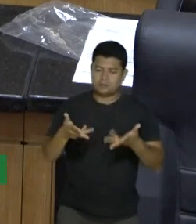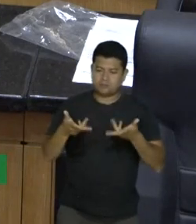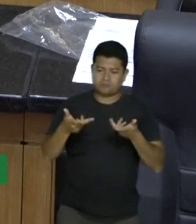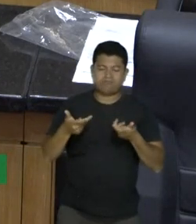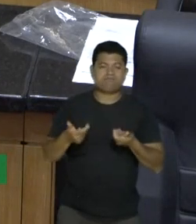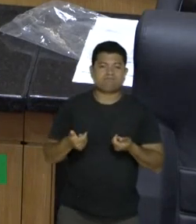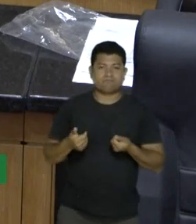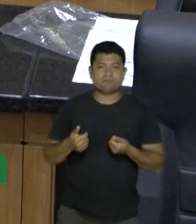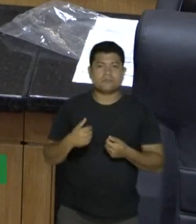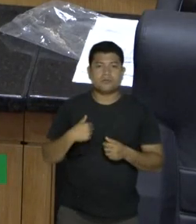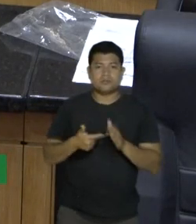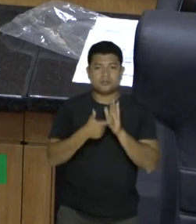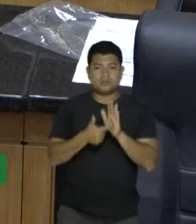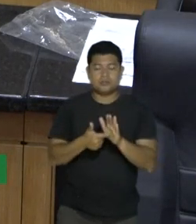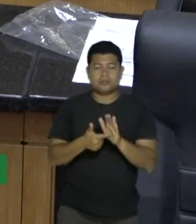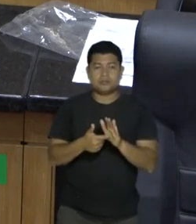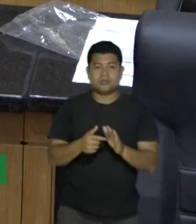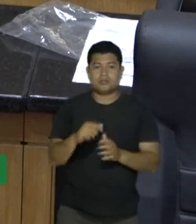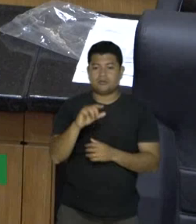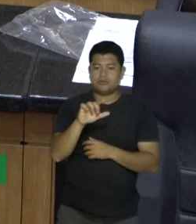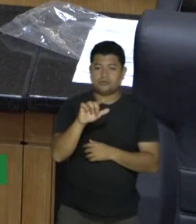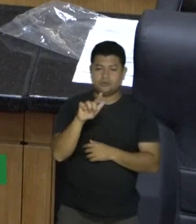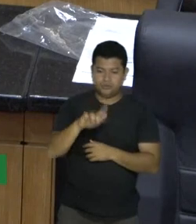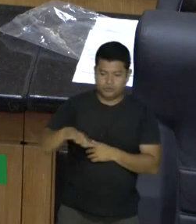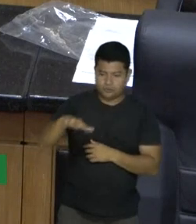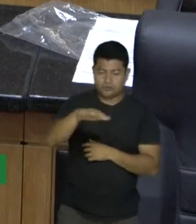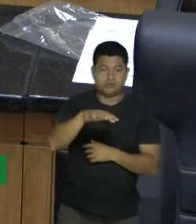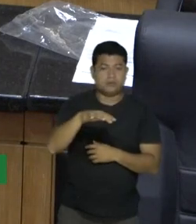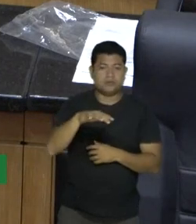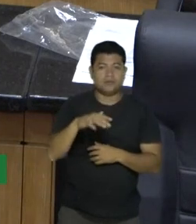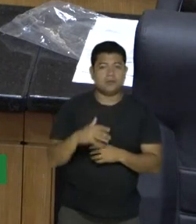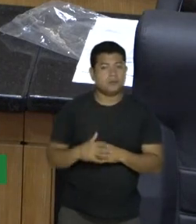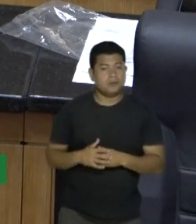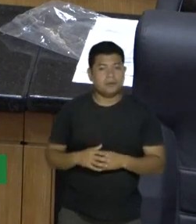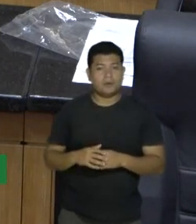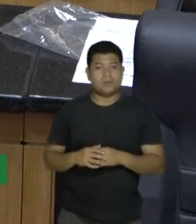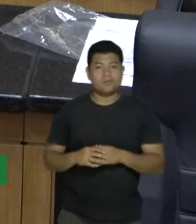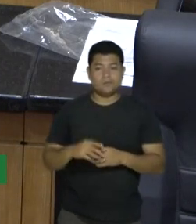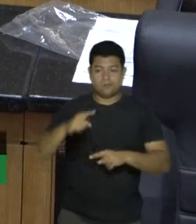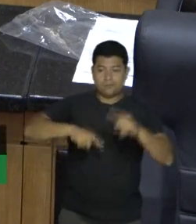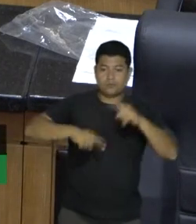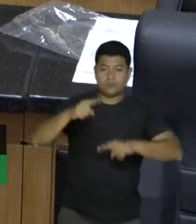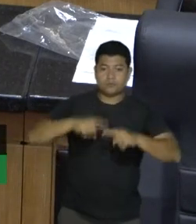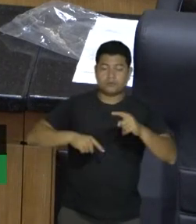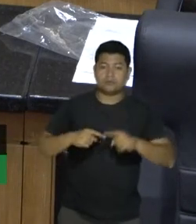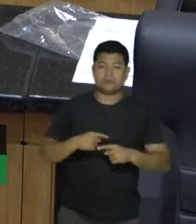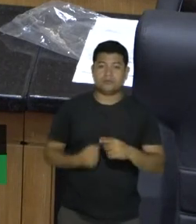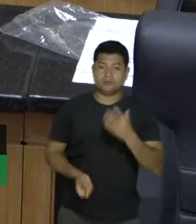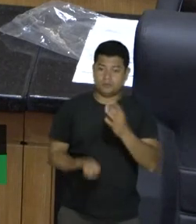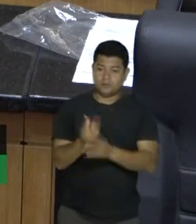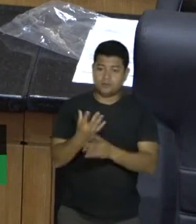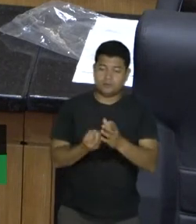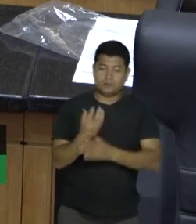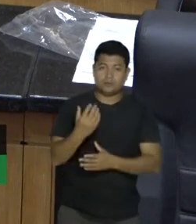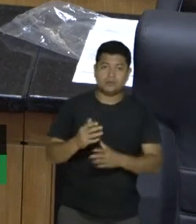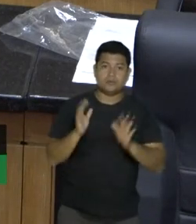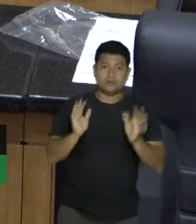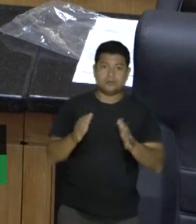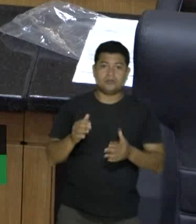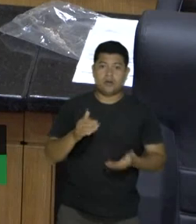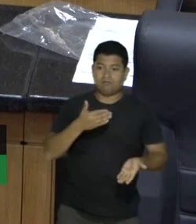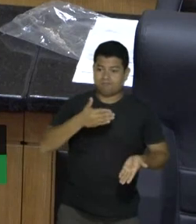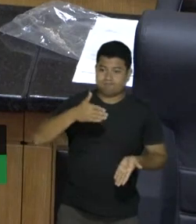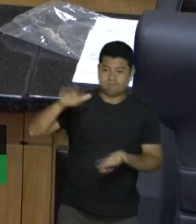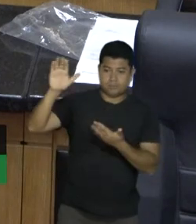ou indicação geográfica produto do nosso país desenvolvido Aqui nós já exportamos